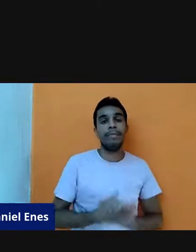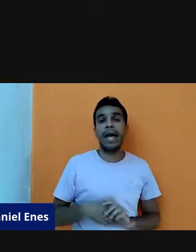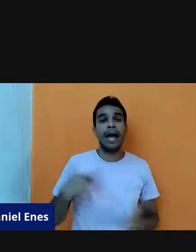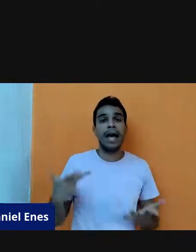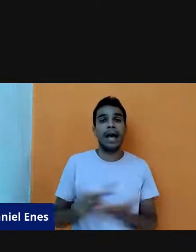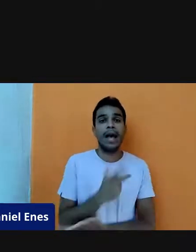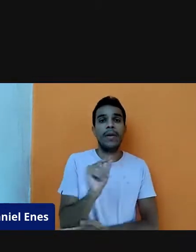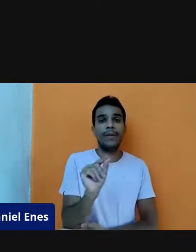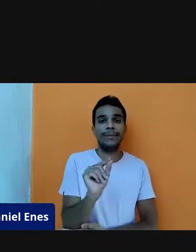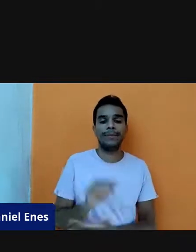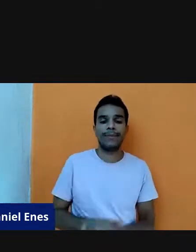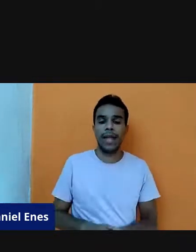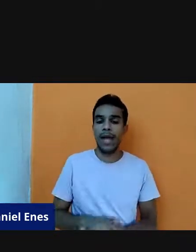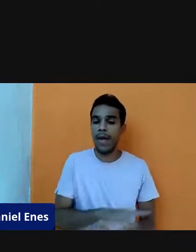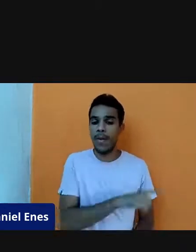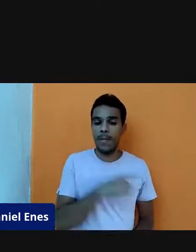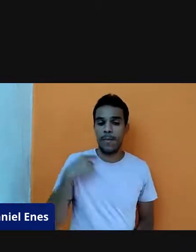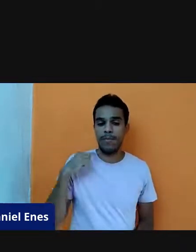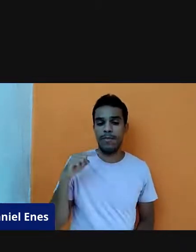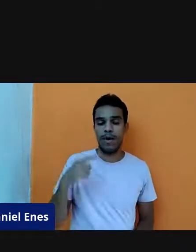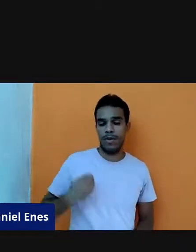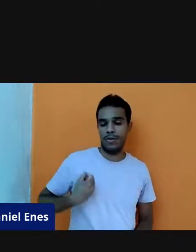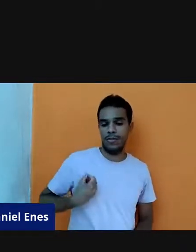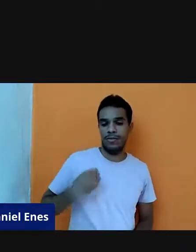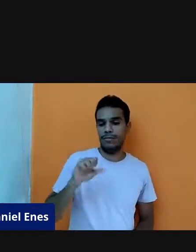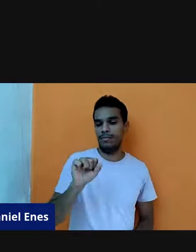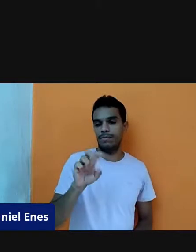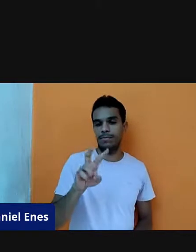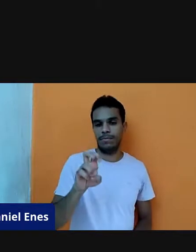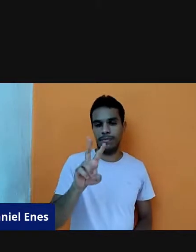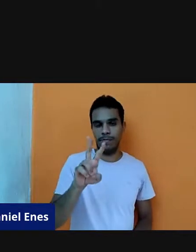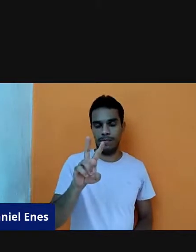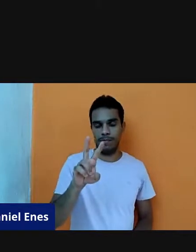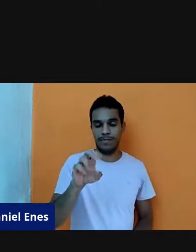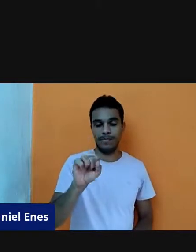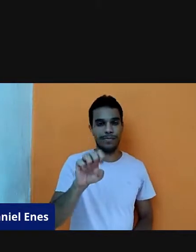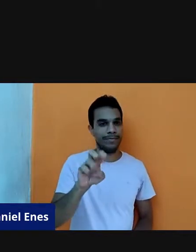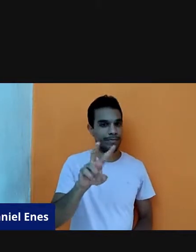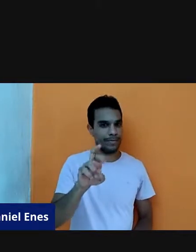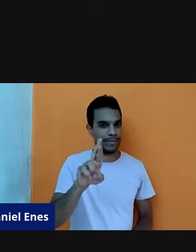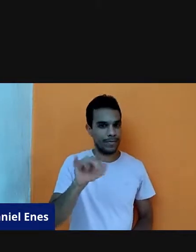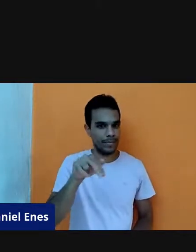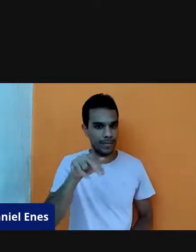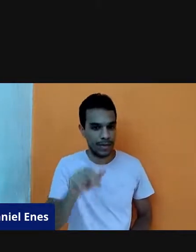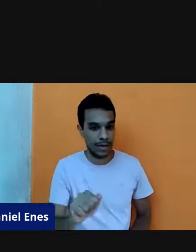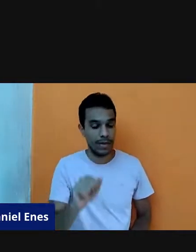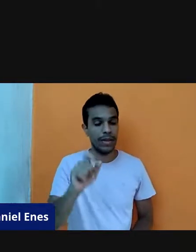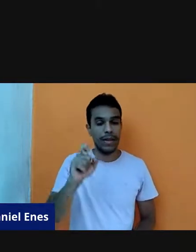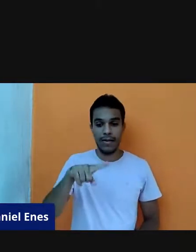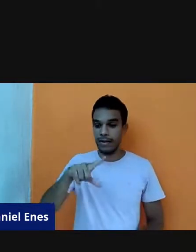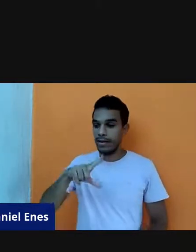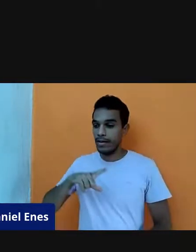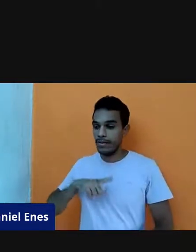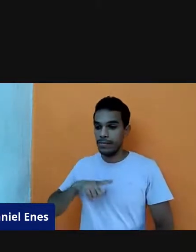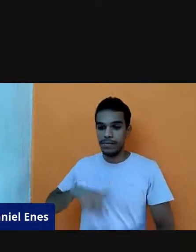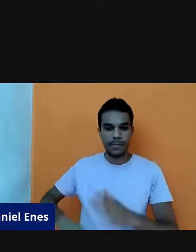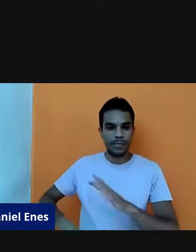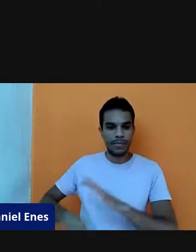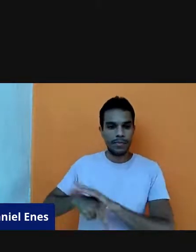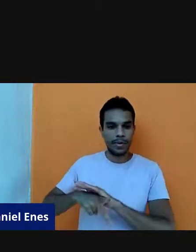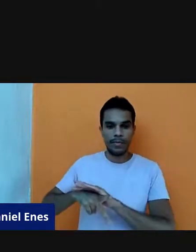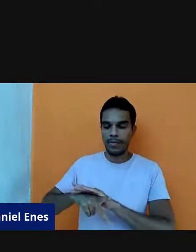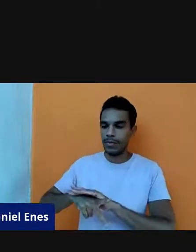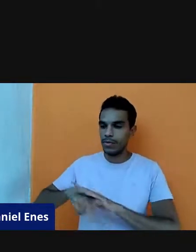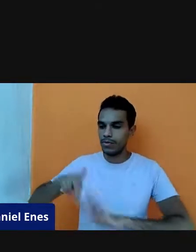Morte e Vida Severina se torna a obra-prima de João Cabral. é o poema mais popular. Como ele foi escrito para